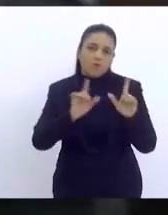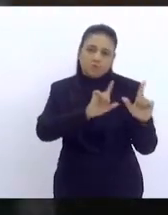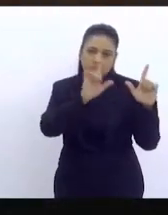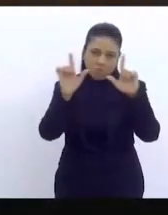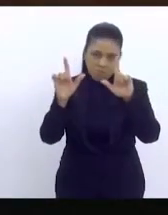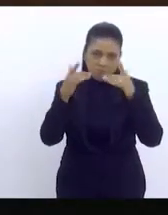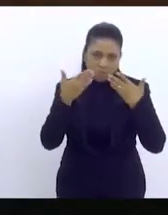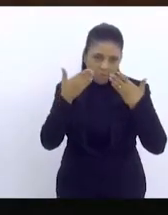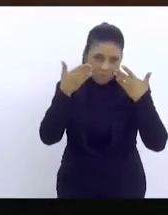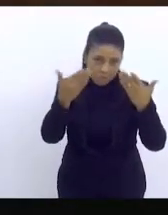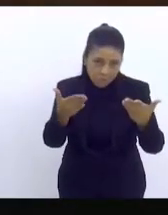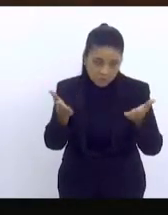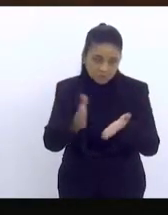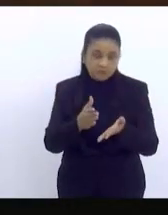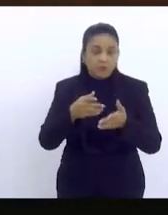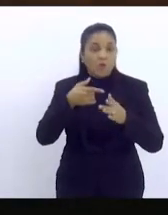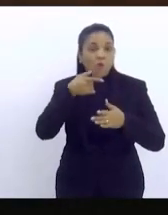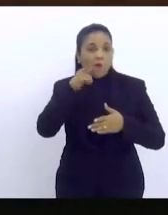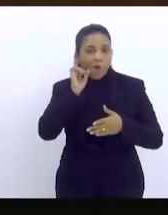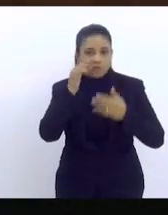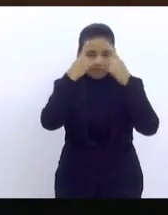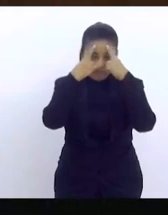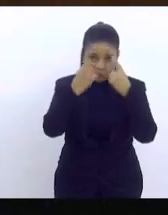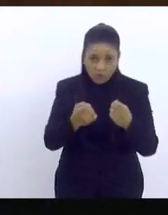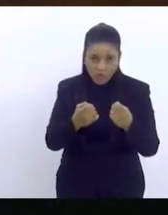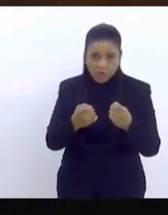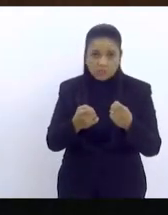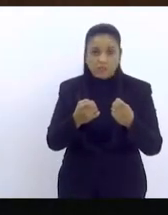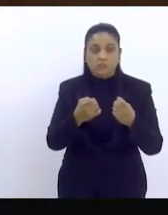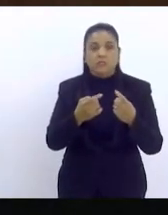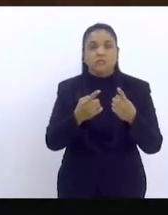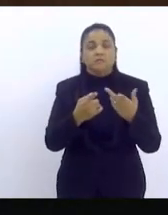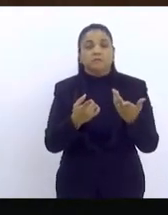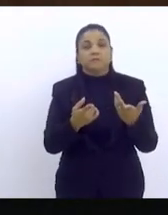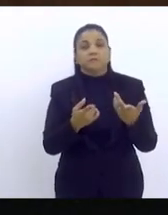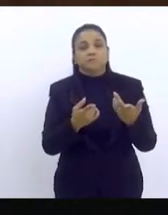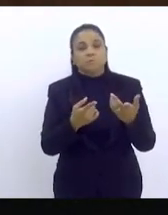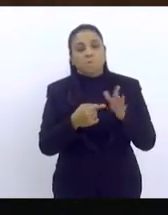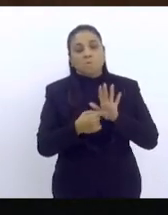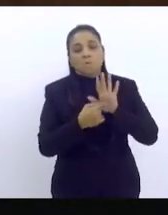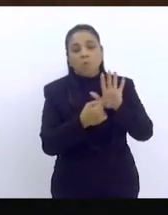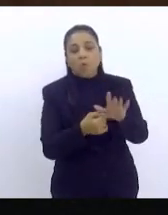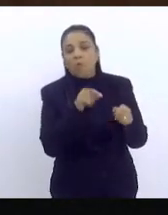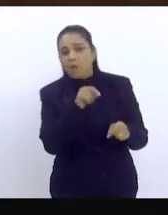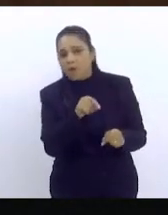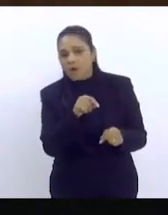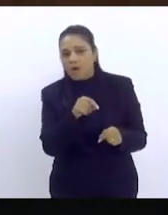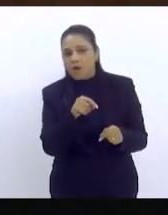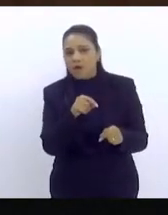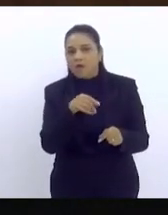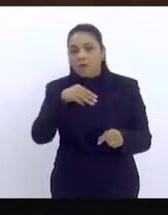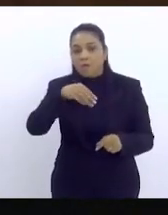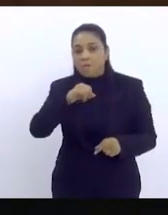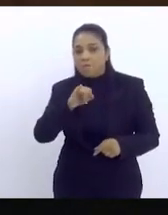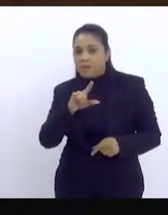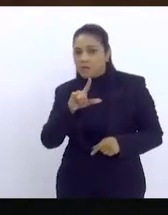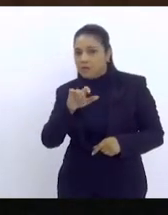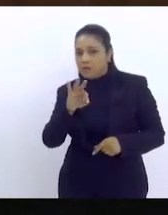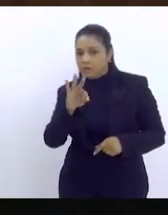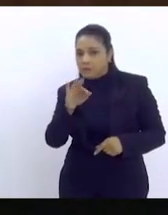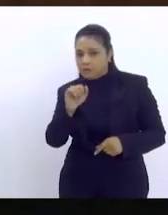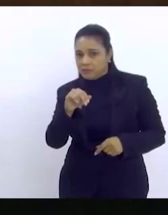revela a virulência a truculência de uma militância que afrontou